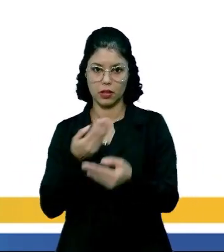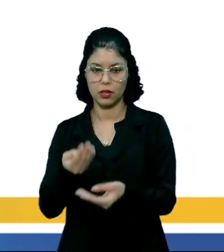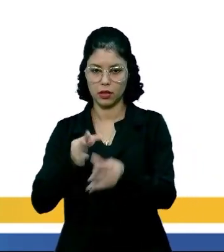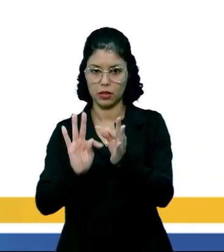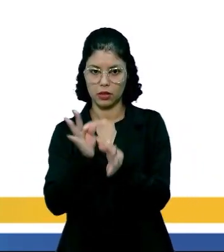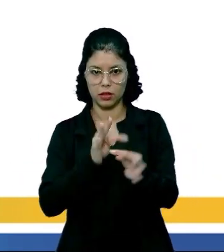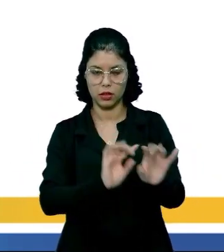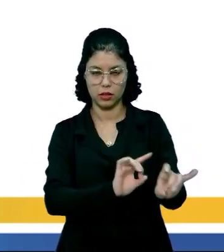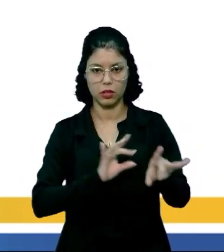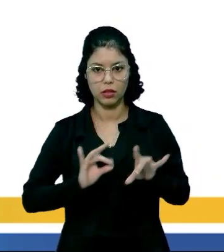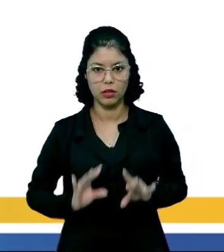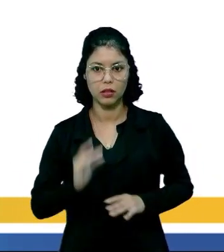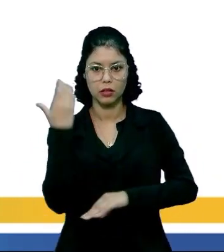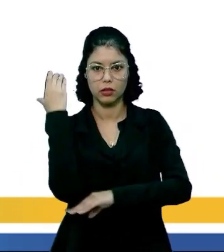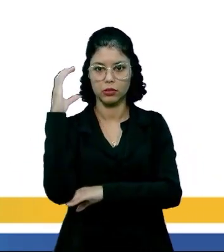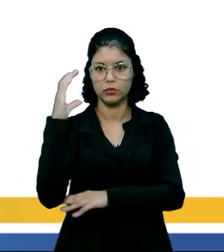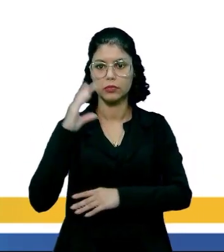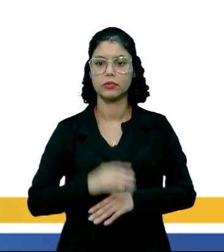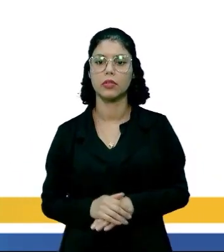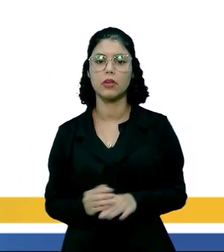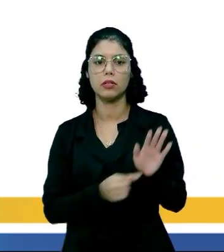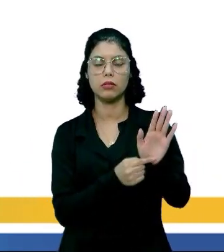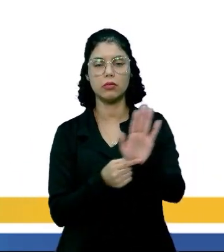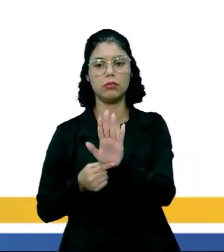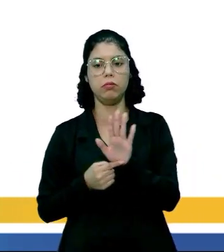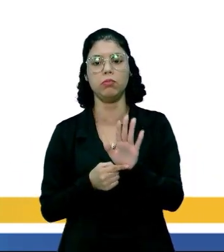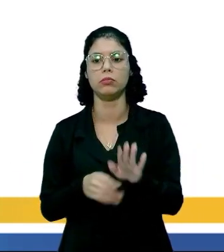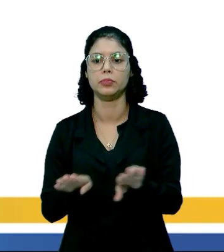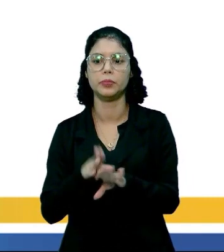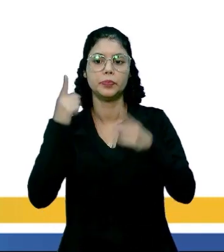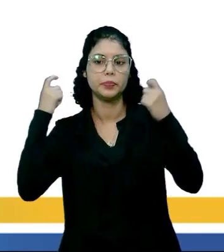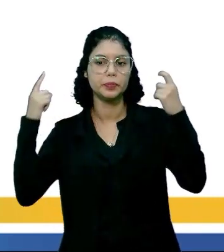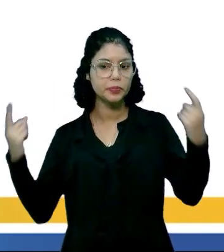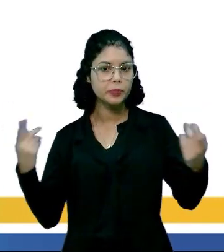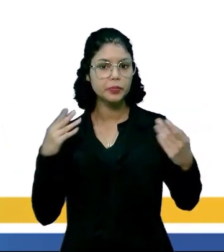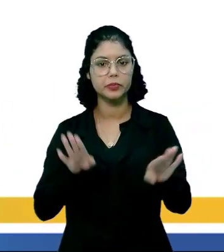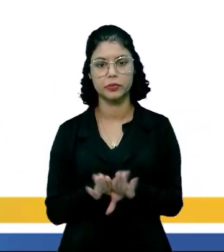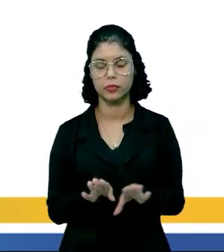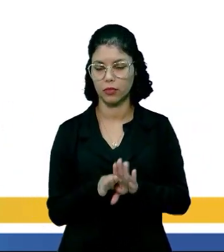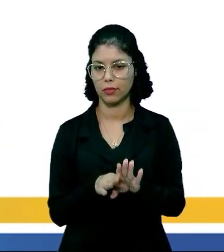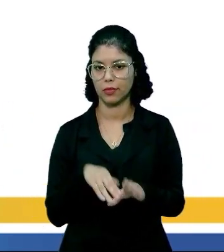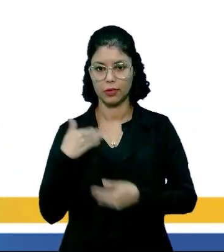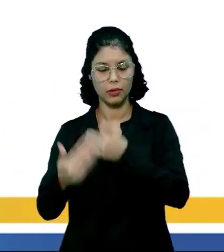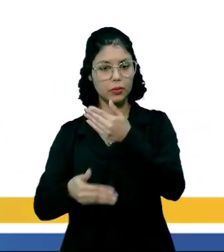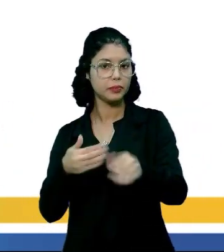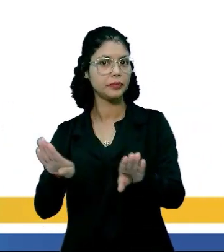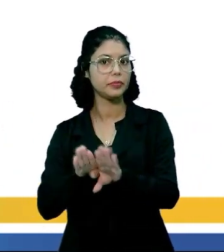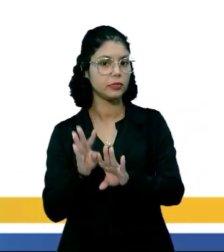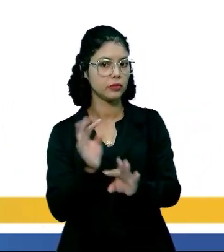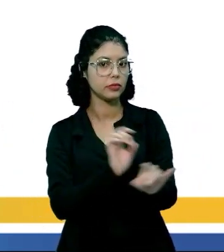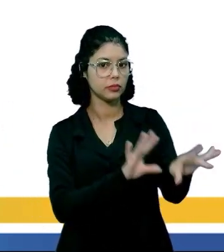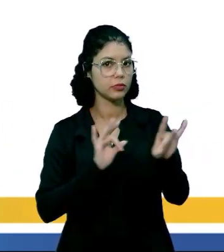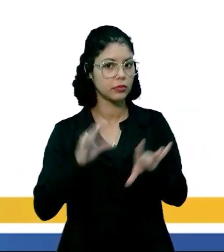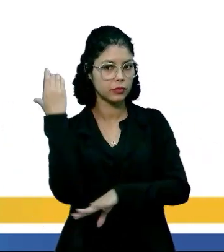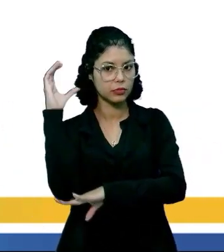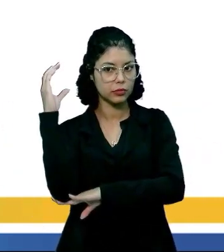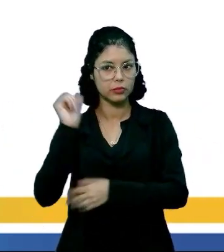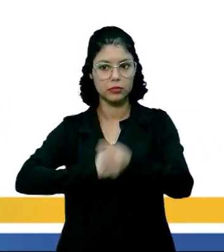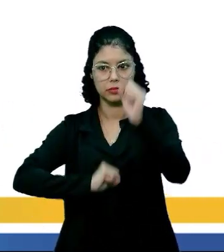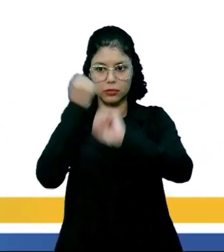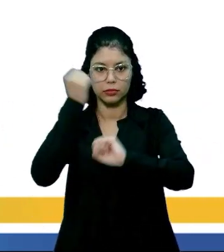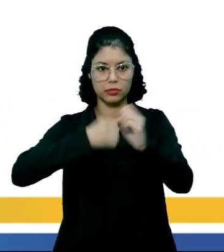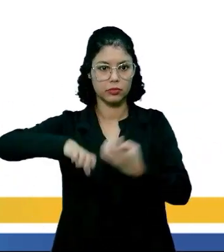não sabe o que é a onomatopeia, é essa representação sonora, tá? Do progresso técnico e científico,